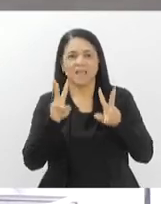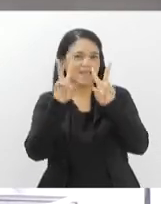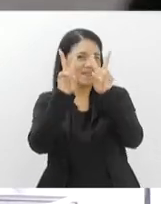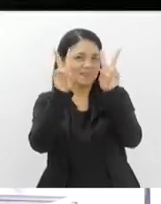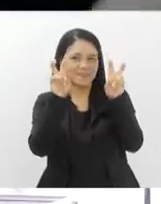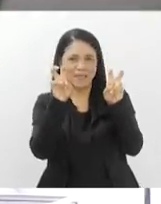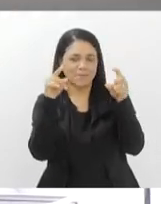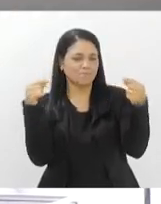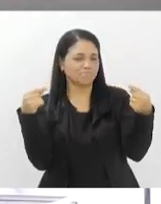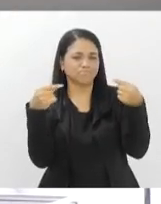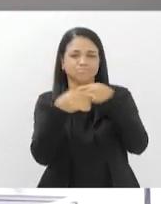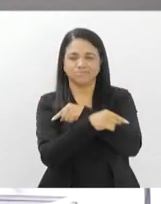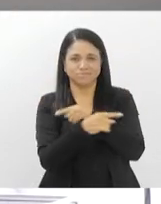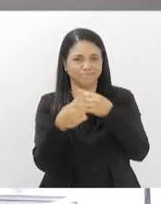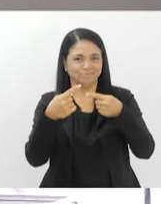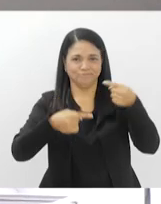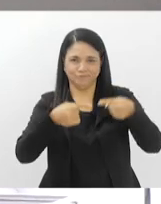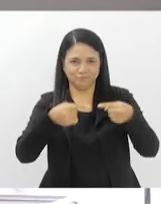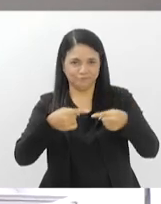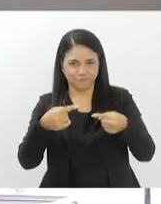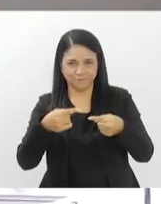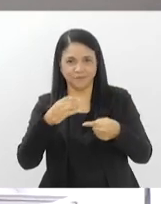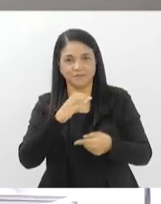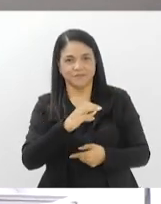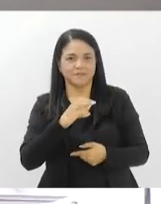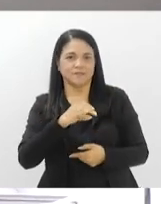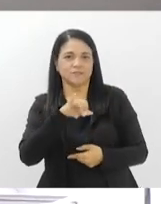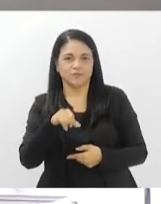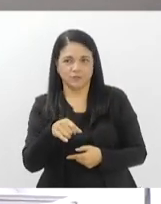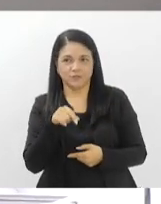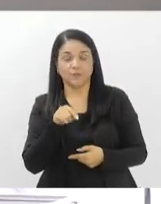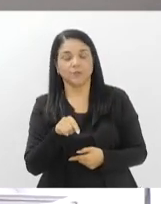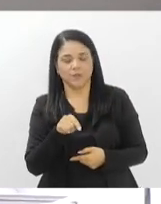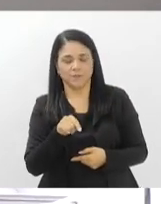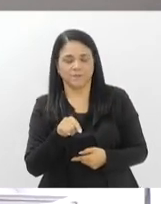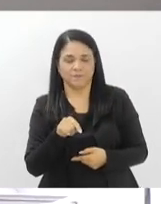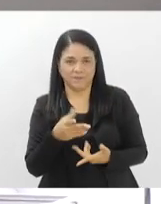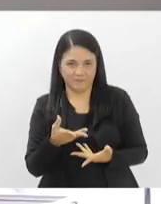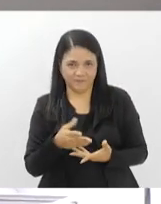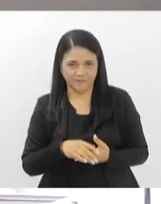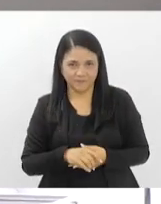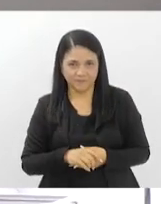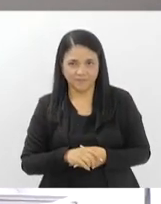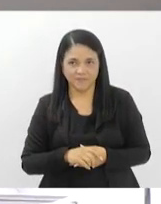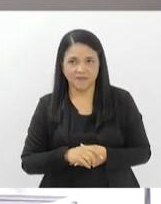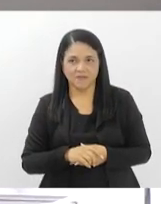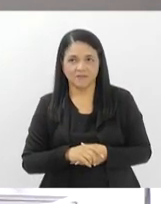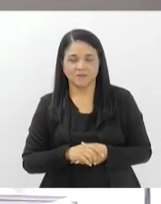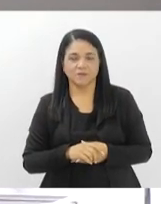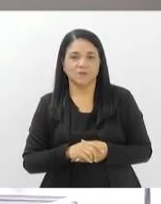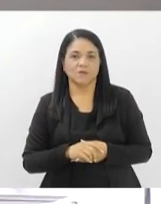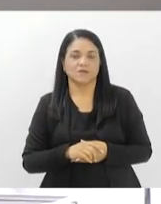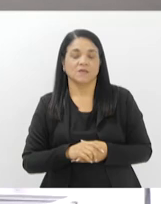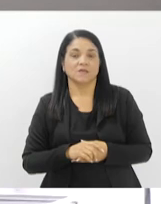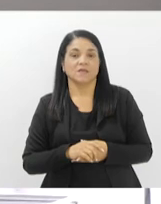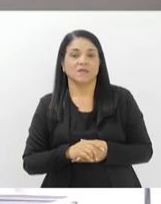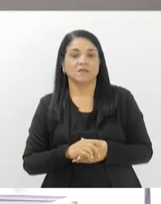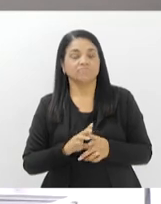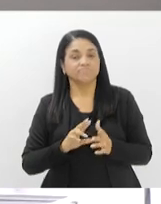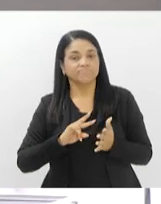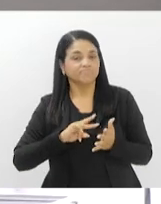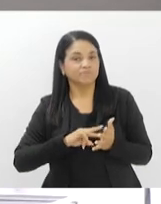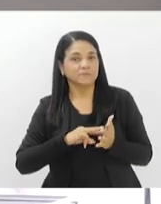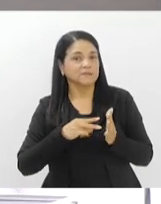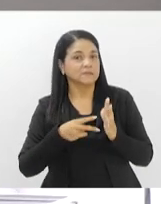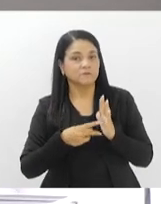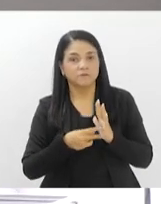da CCJ, que é forma. e não mérito. A gente